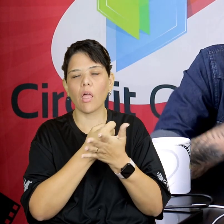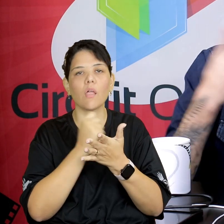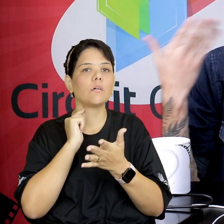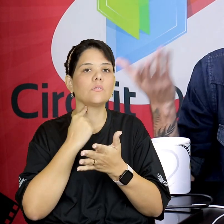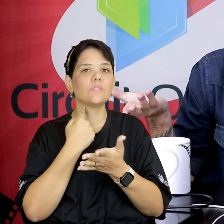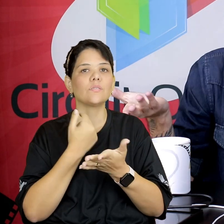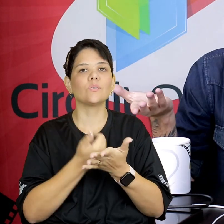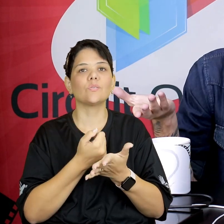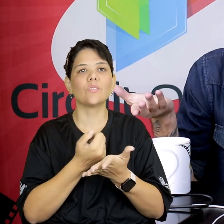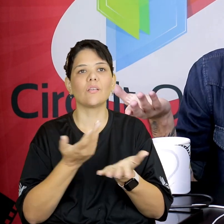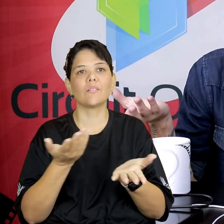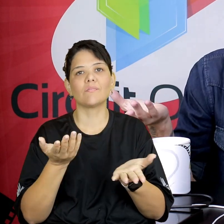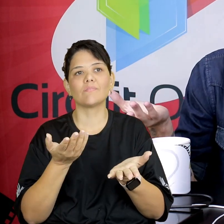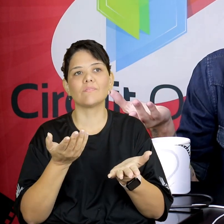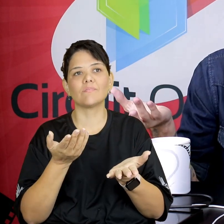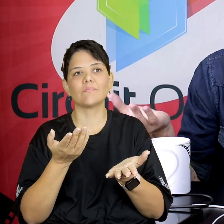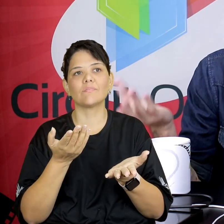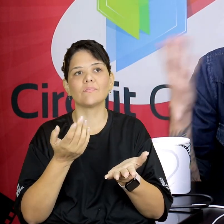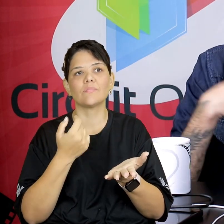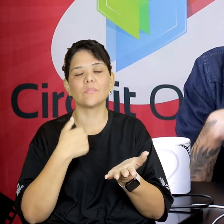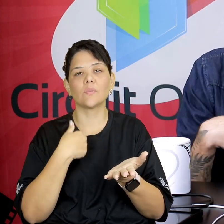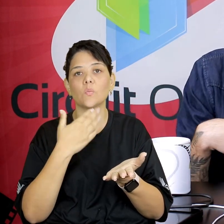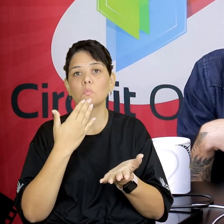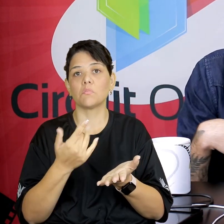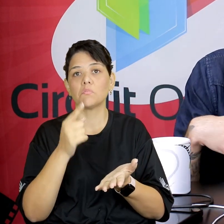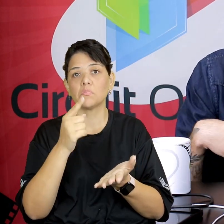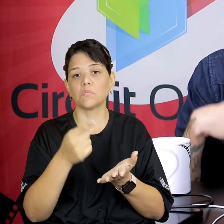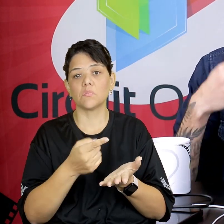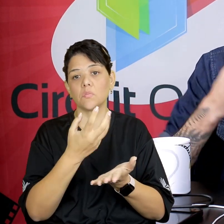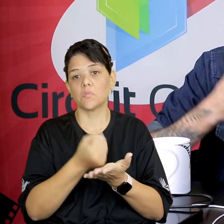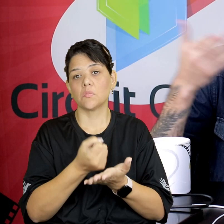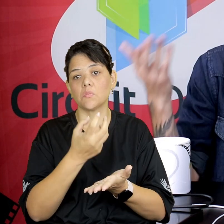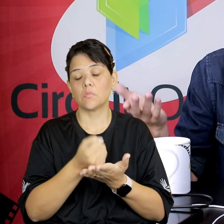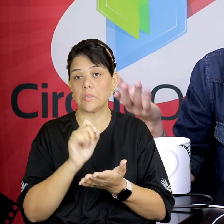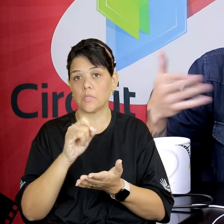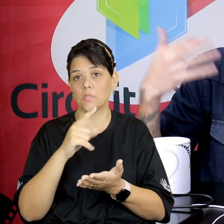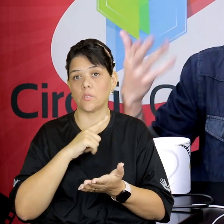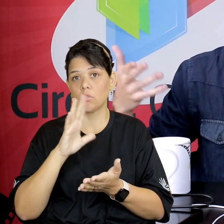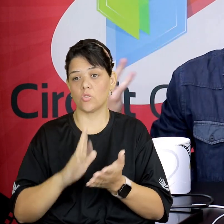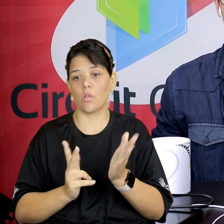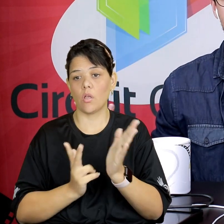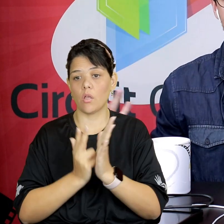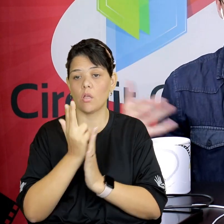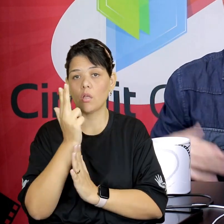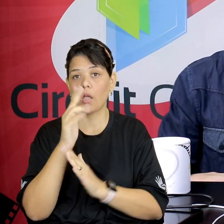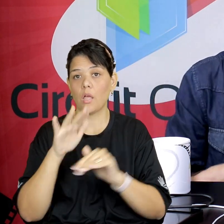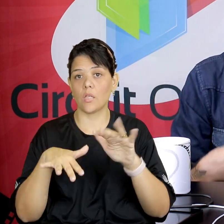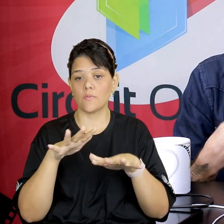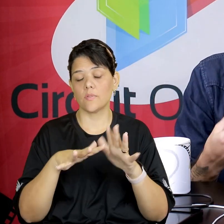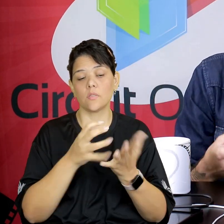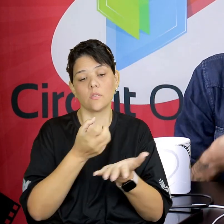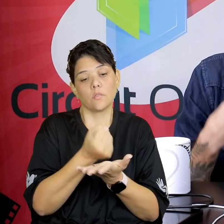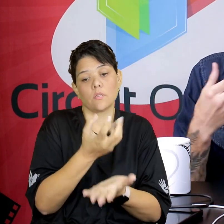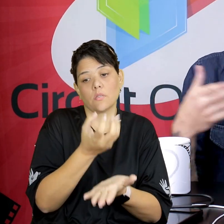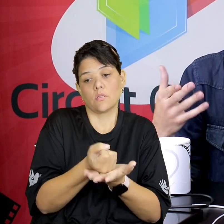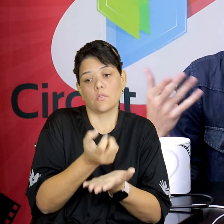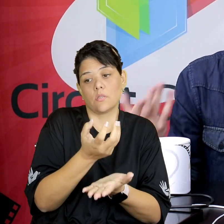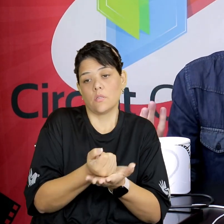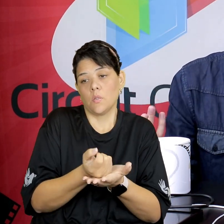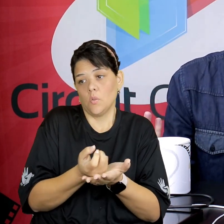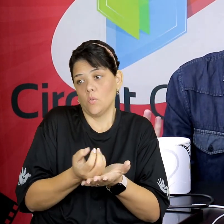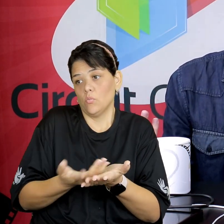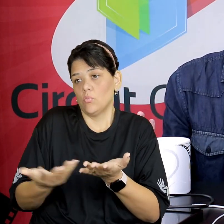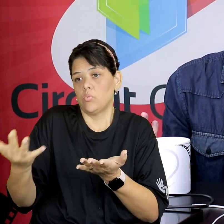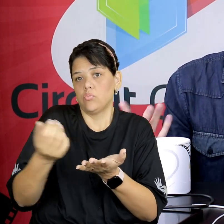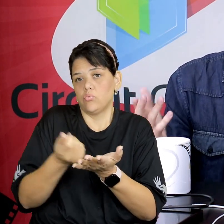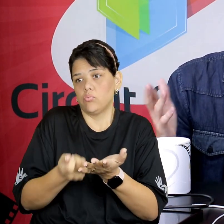Porque se ele já está editado, o nosso projeto está tranquilo. Se foi na exportação, se foi alguma coisa, por exemplo, você compartilhou